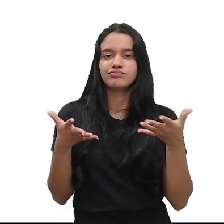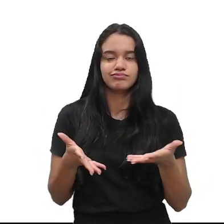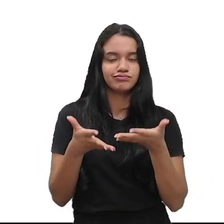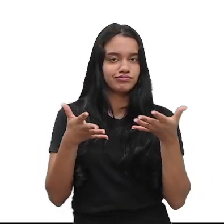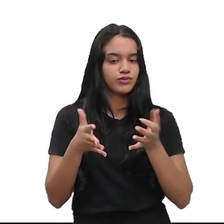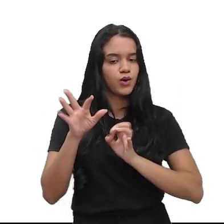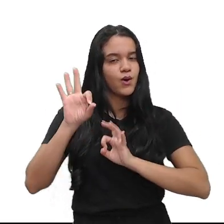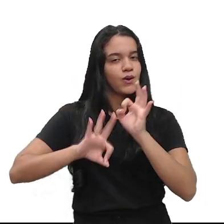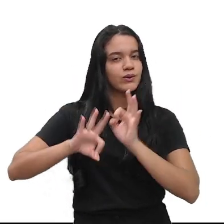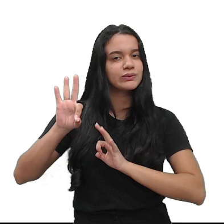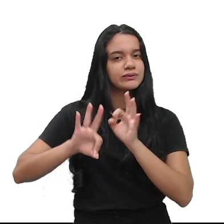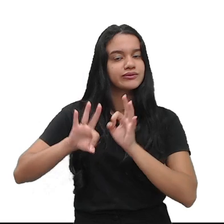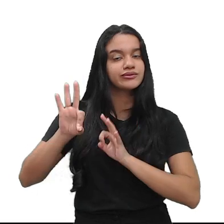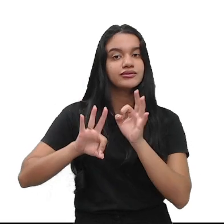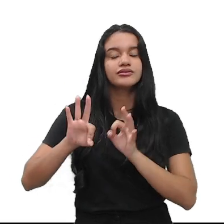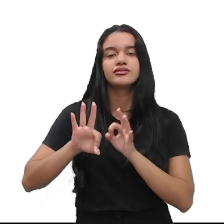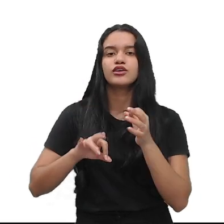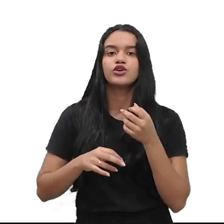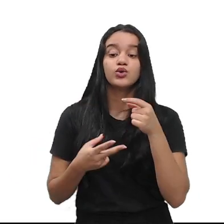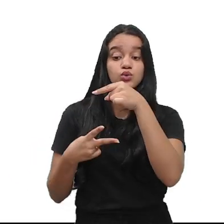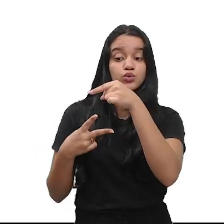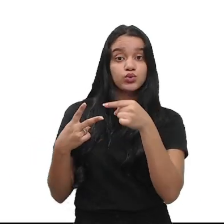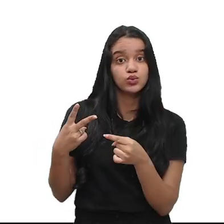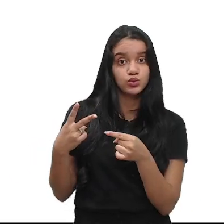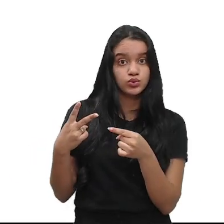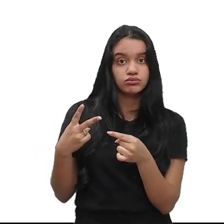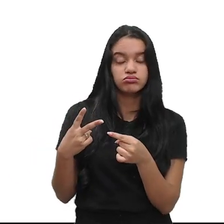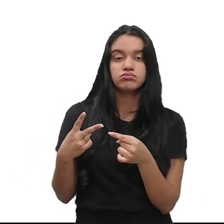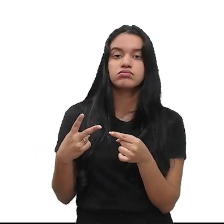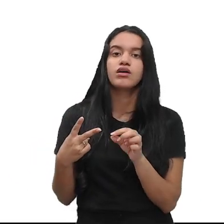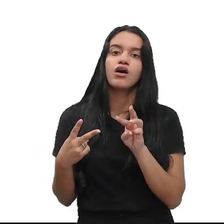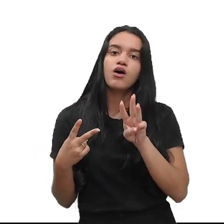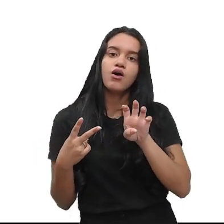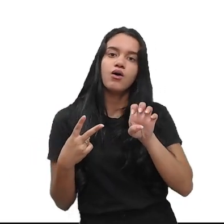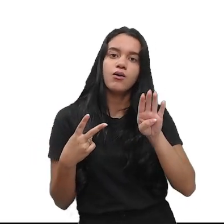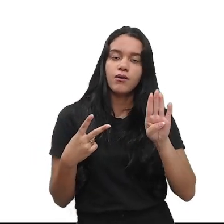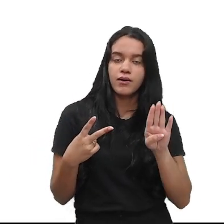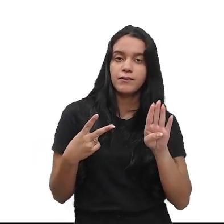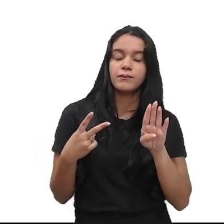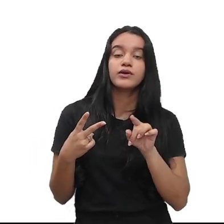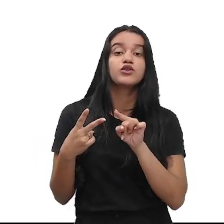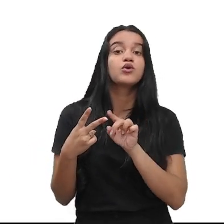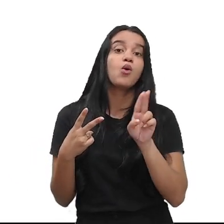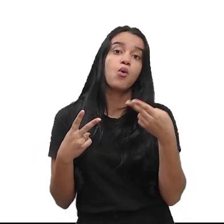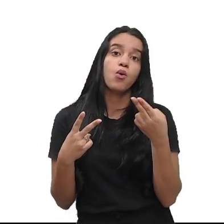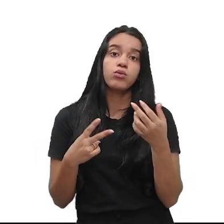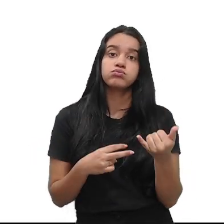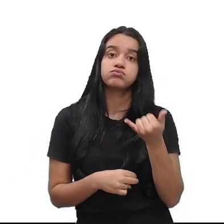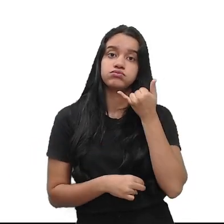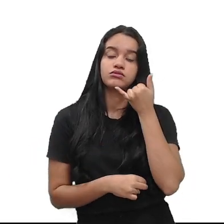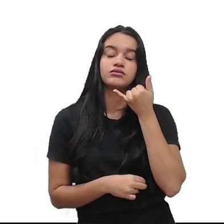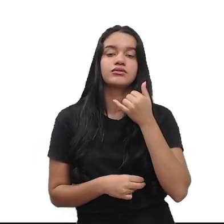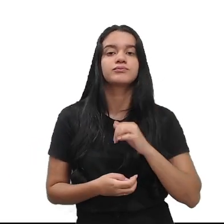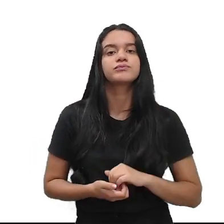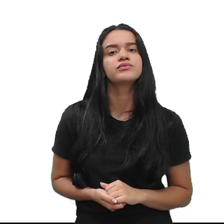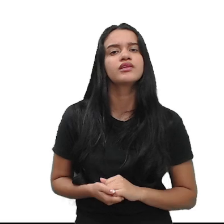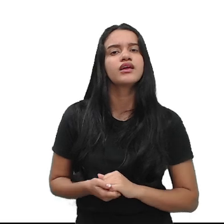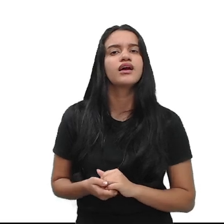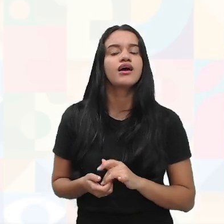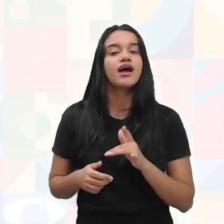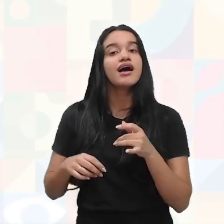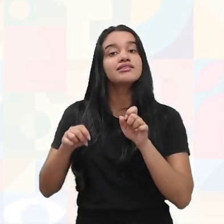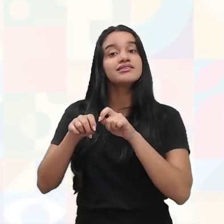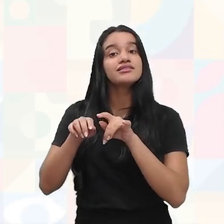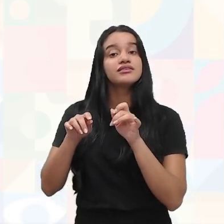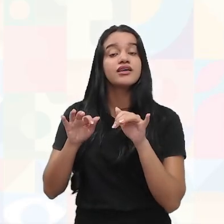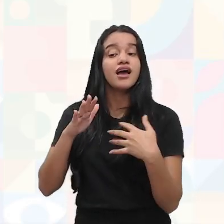fique organizado para essas duas versões, seja web, seja mobile. Então, o que é que as empresas normalmente